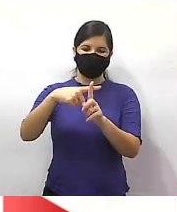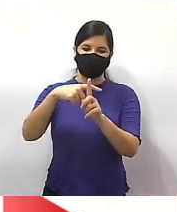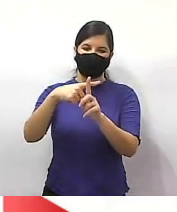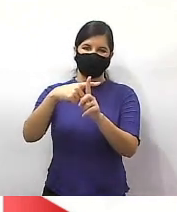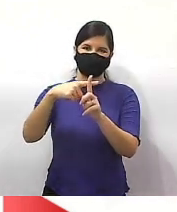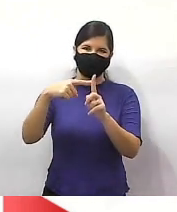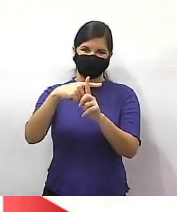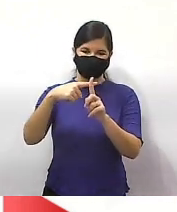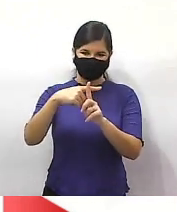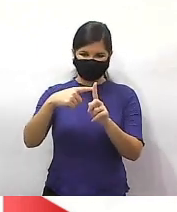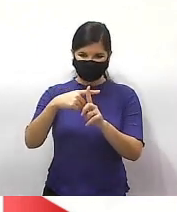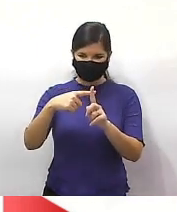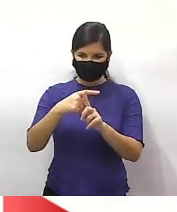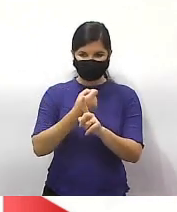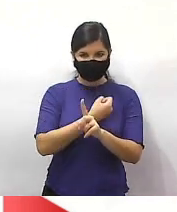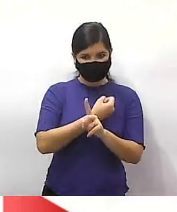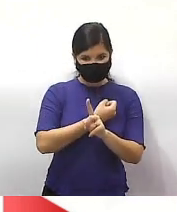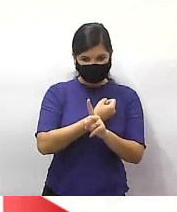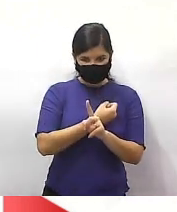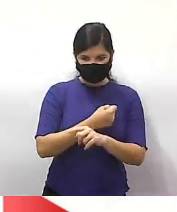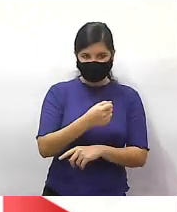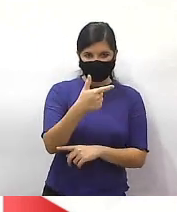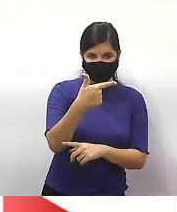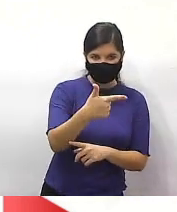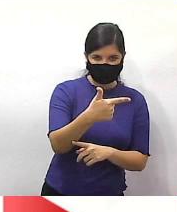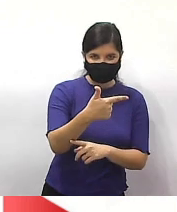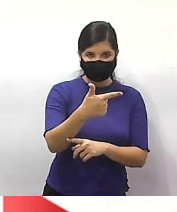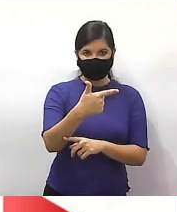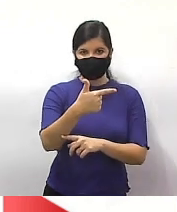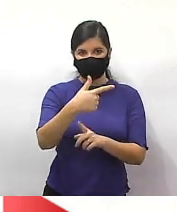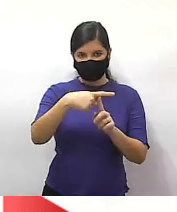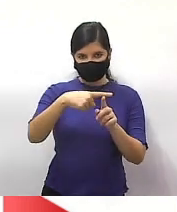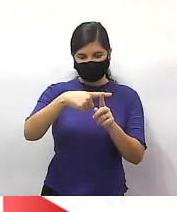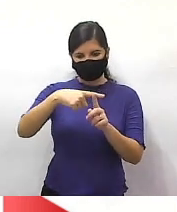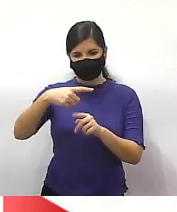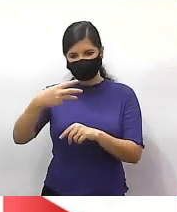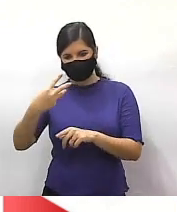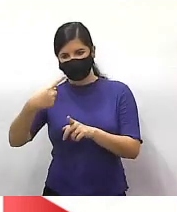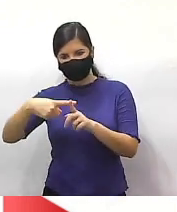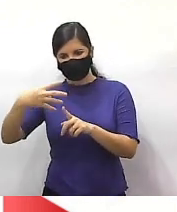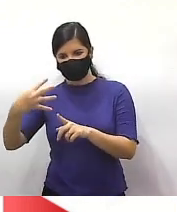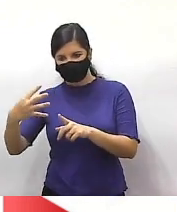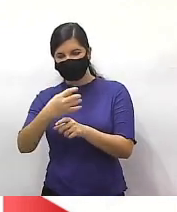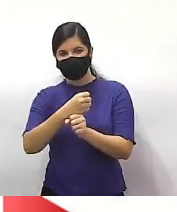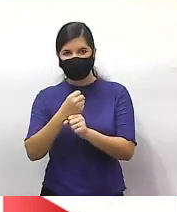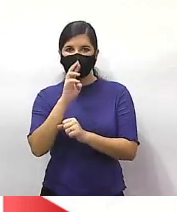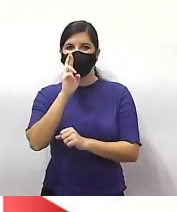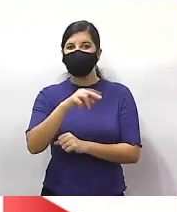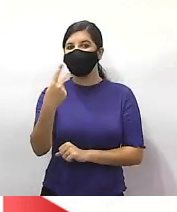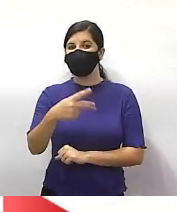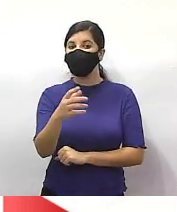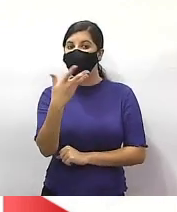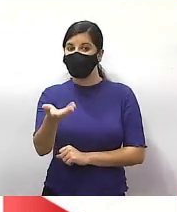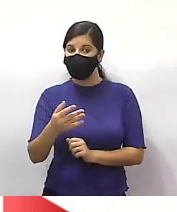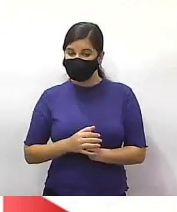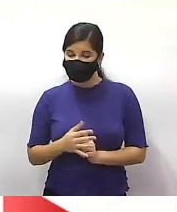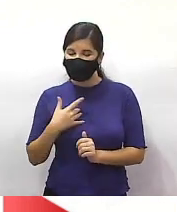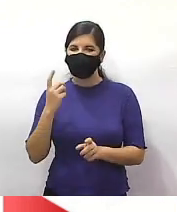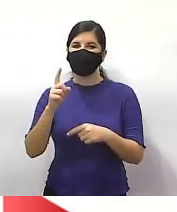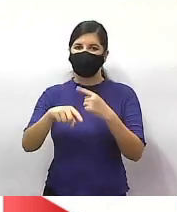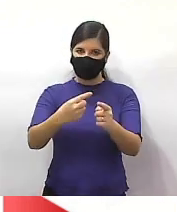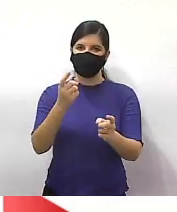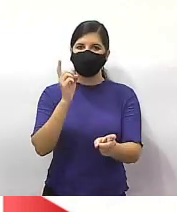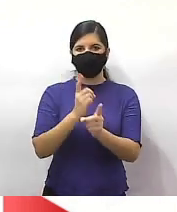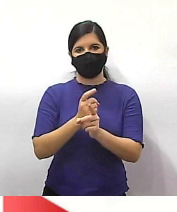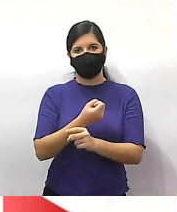somar esses algarismos para saber qual o resultado que eu tenho da soma deles, para depois descobrir esse